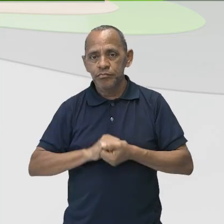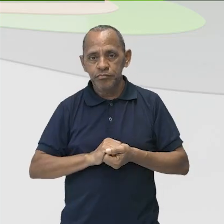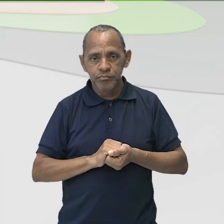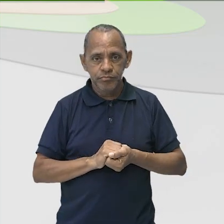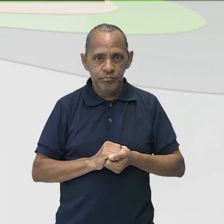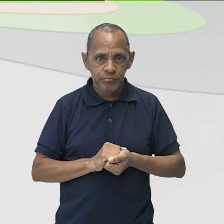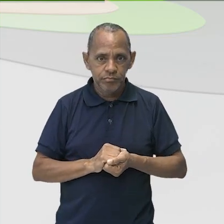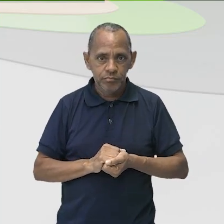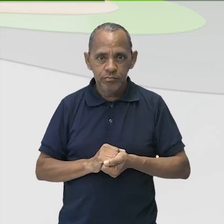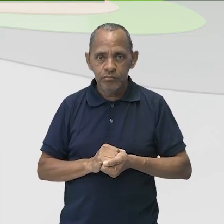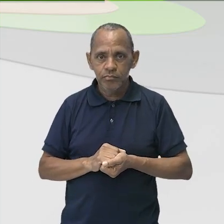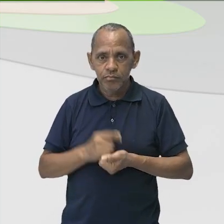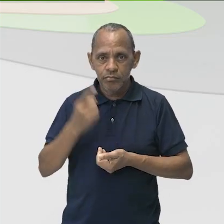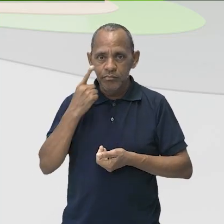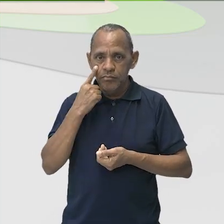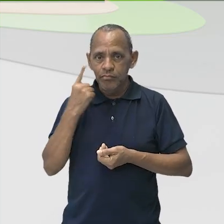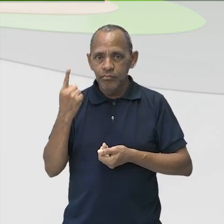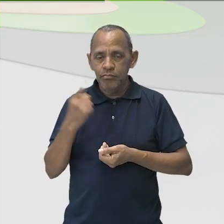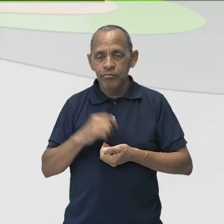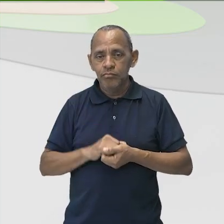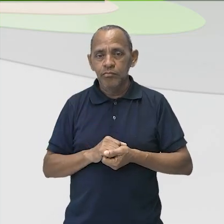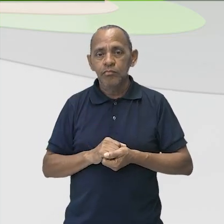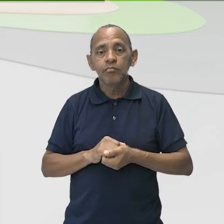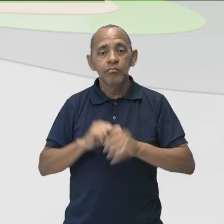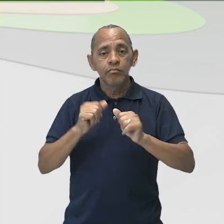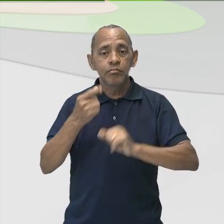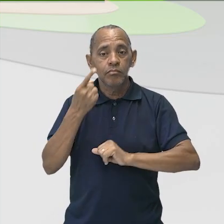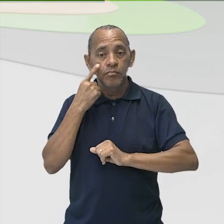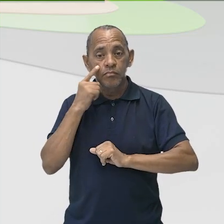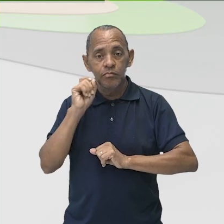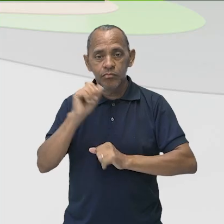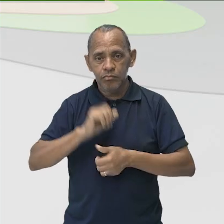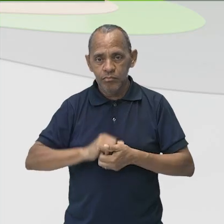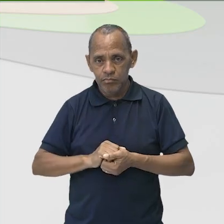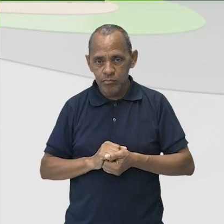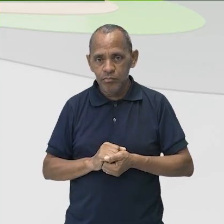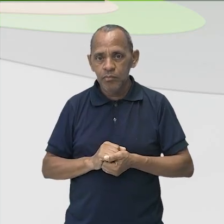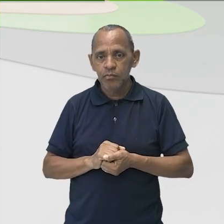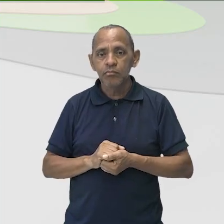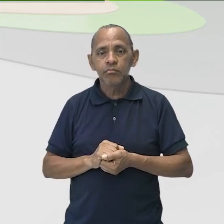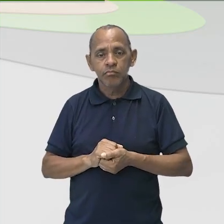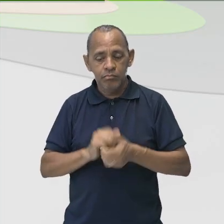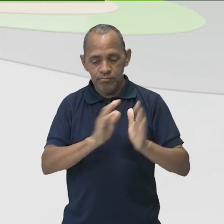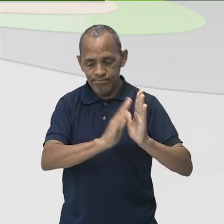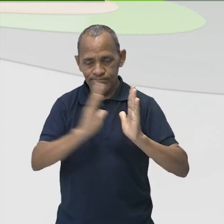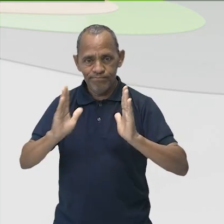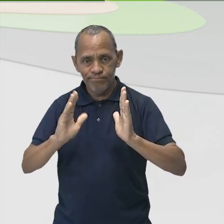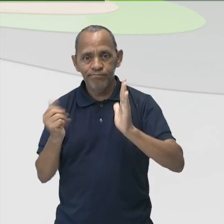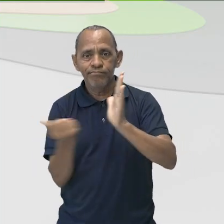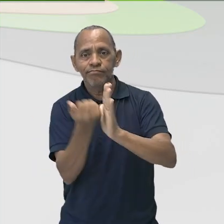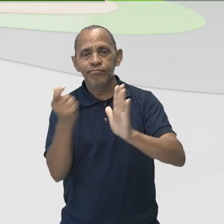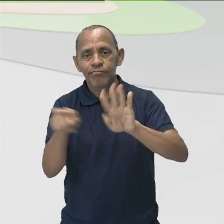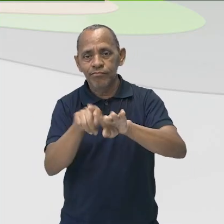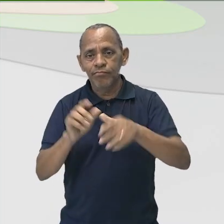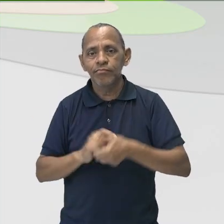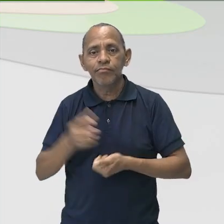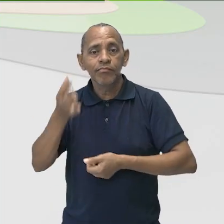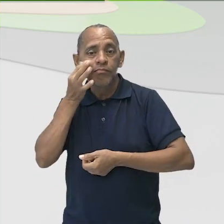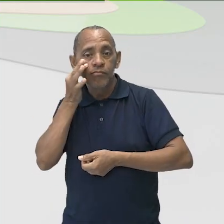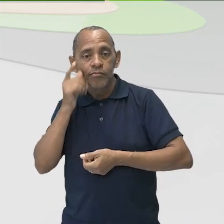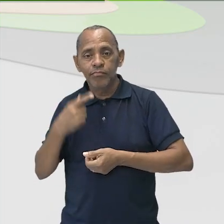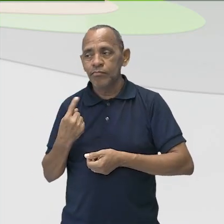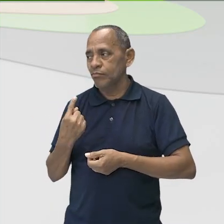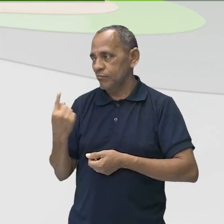quiasma. Vejam só na nossa imagem. Então, como nós podemos observar, esta fase é marcada pela presença